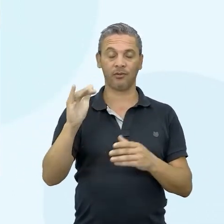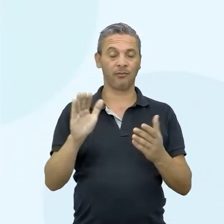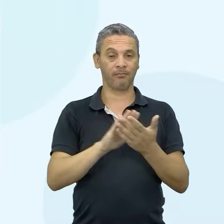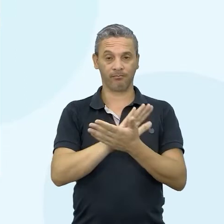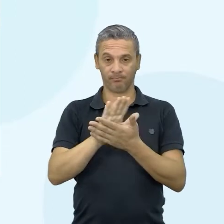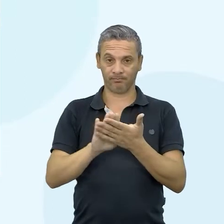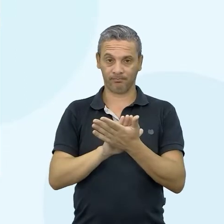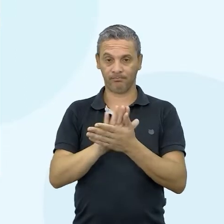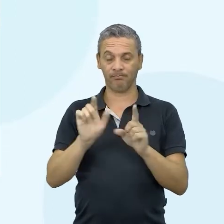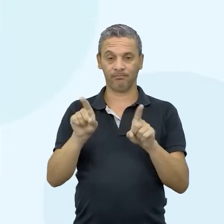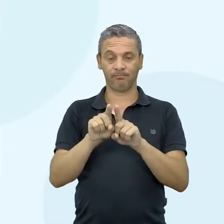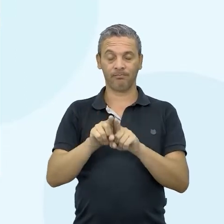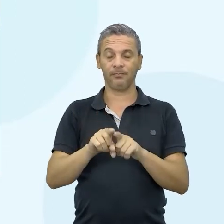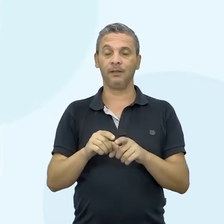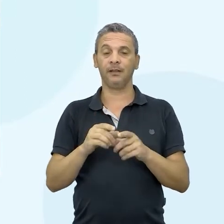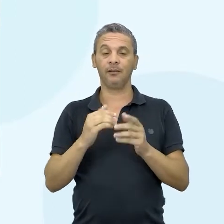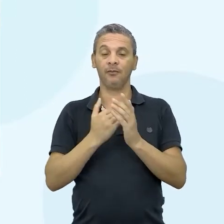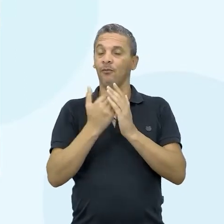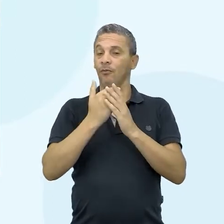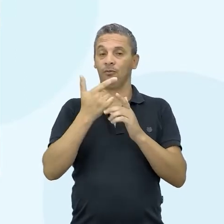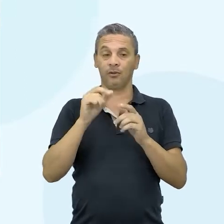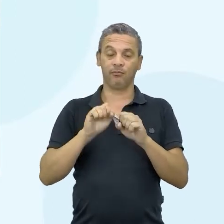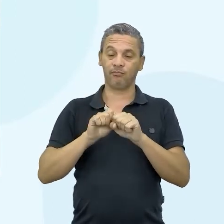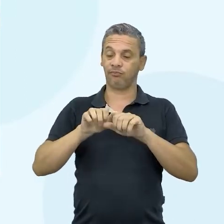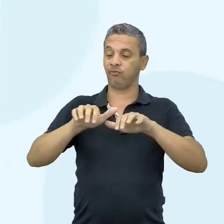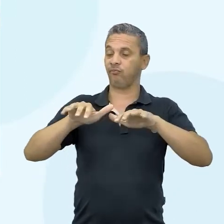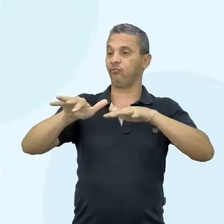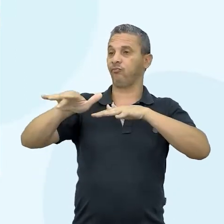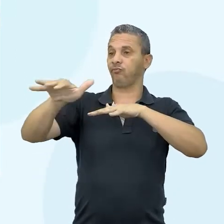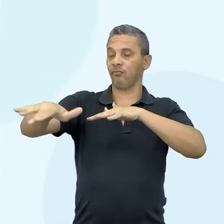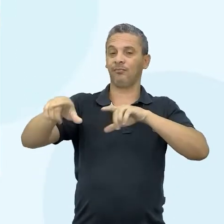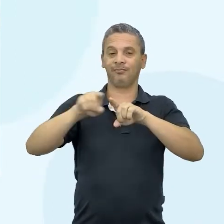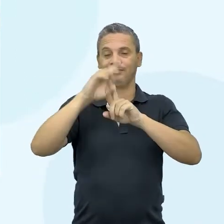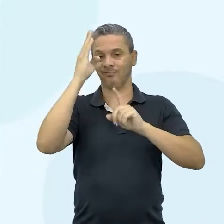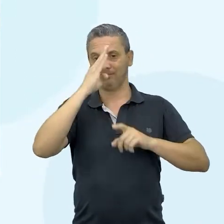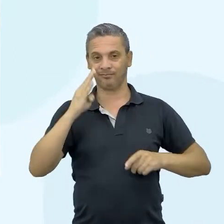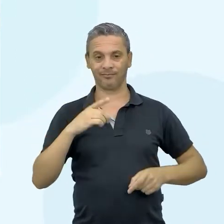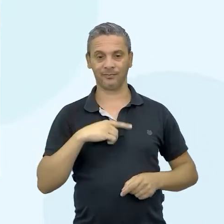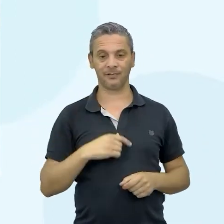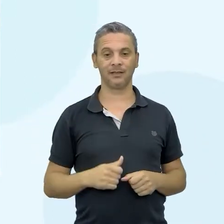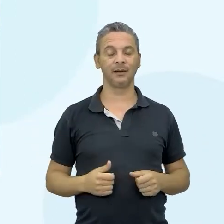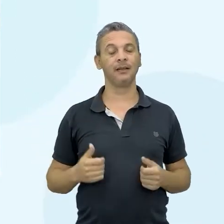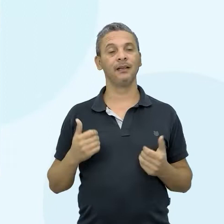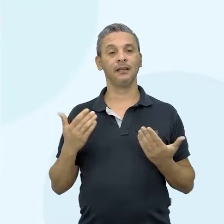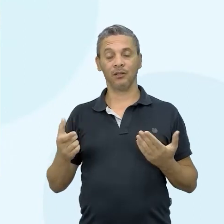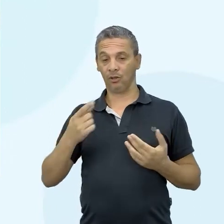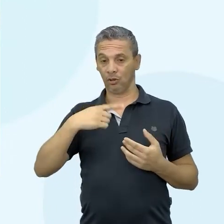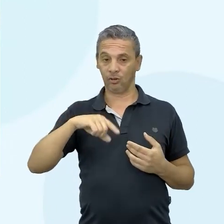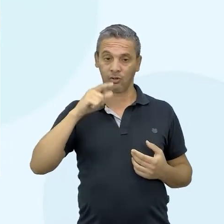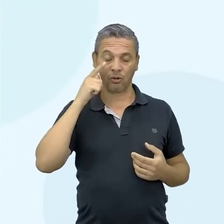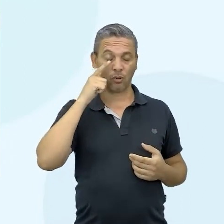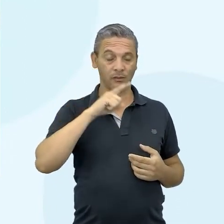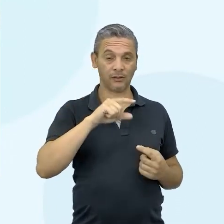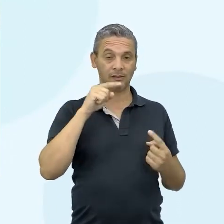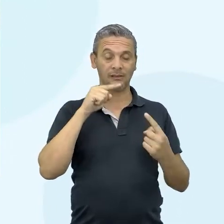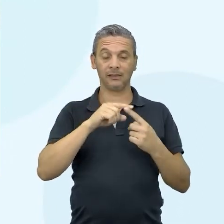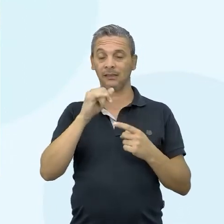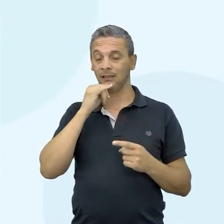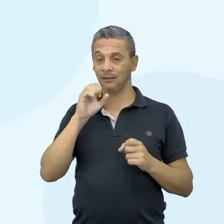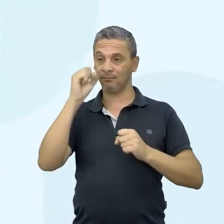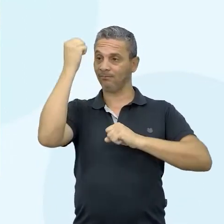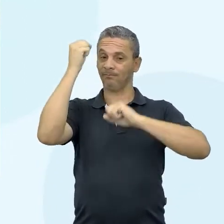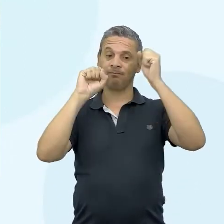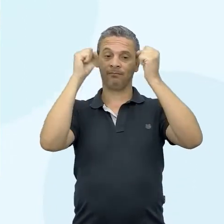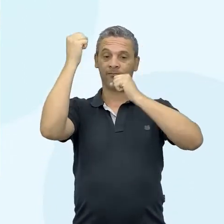de altíssima tensão que possa viajar aí ao longo do Brasil, tá certo? Então, se a gente considerar hidrelétrica,